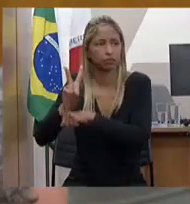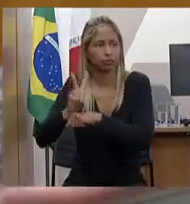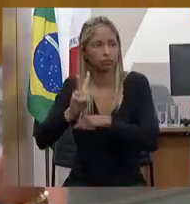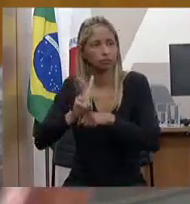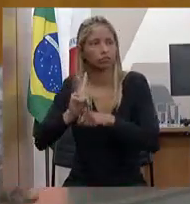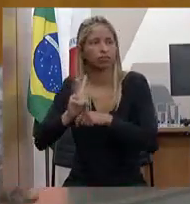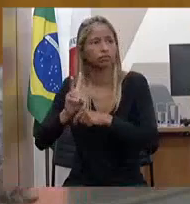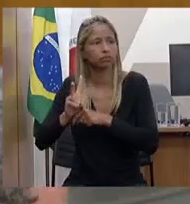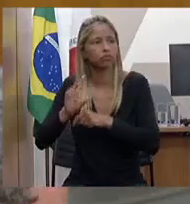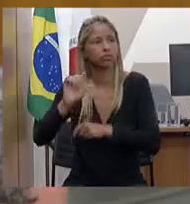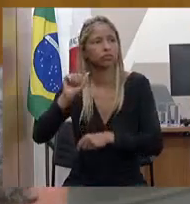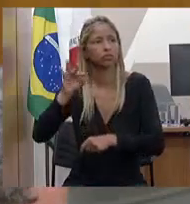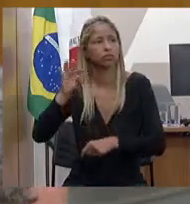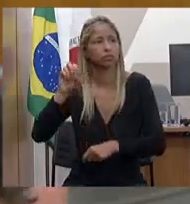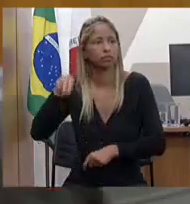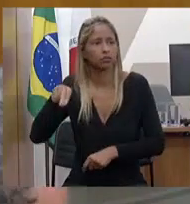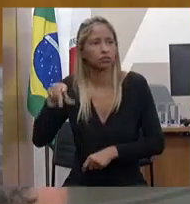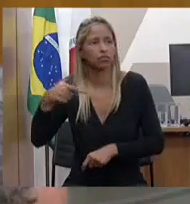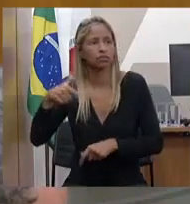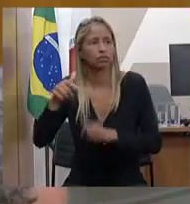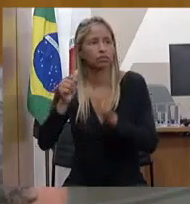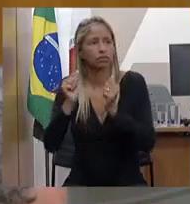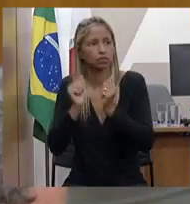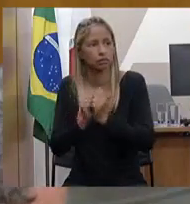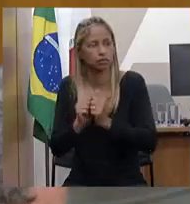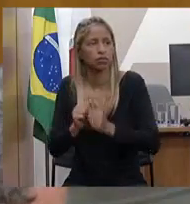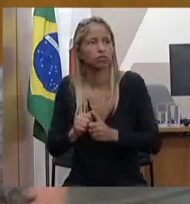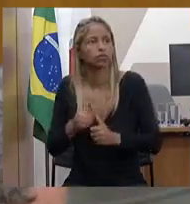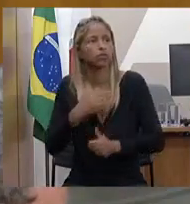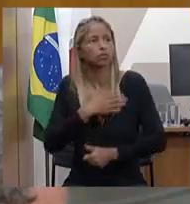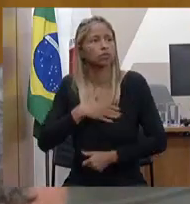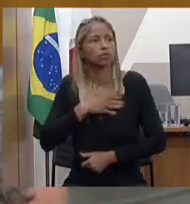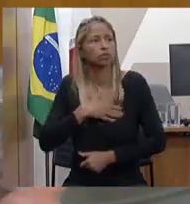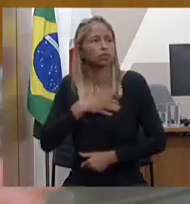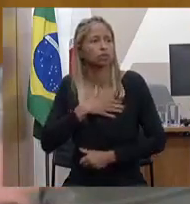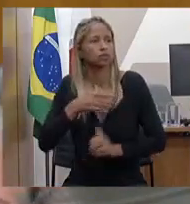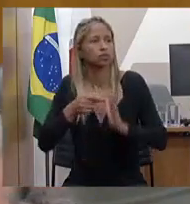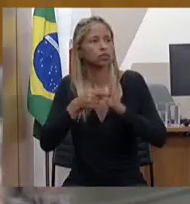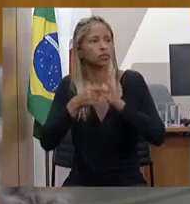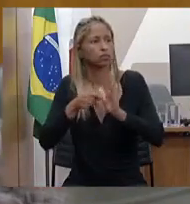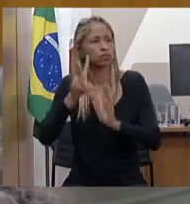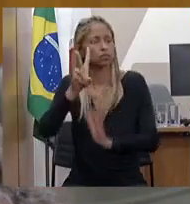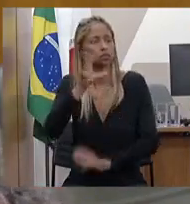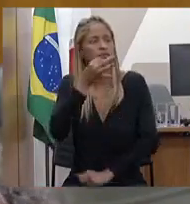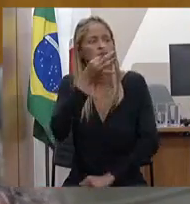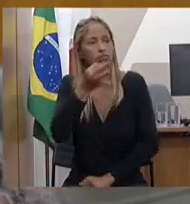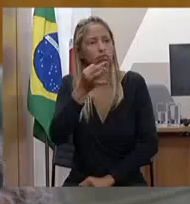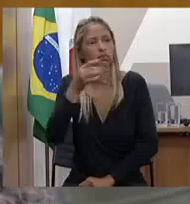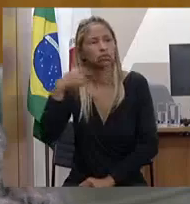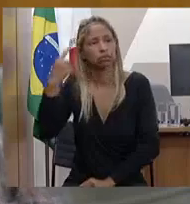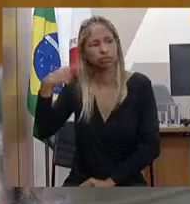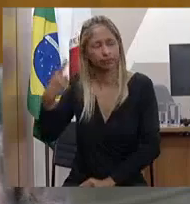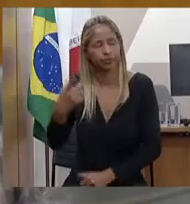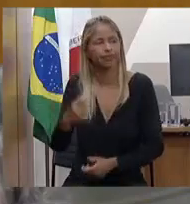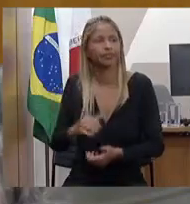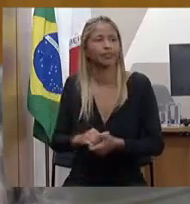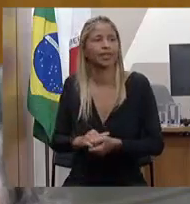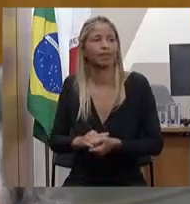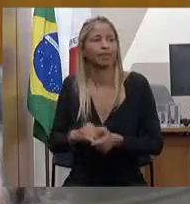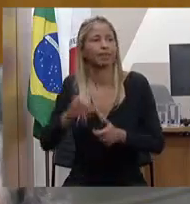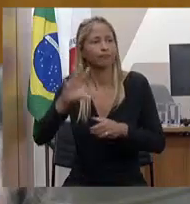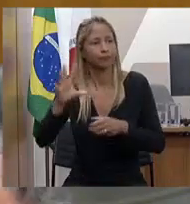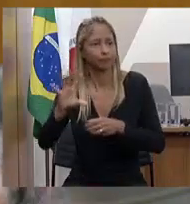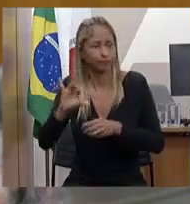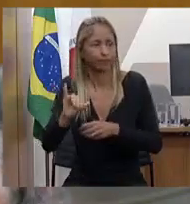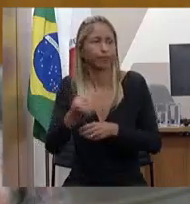Ministérios trabalha Ailton que já trabalhou muito junto eu gostaria de apresentar duas sugestões ao Deputado quero